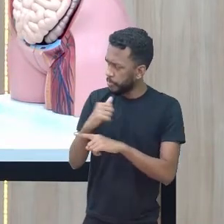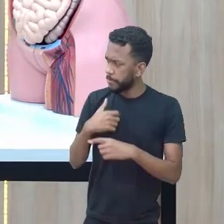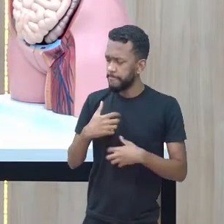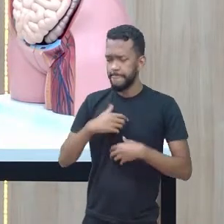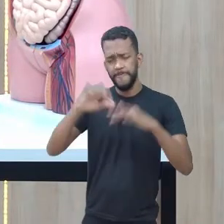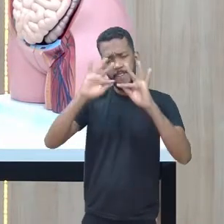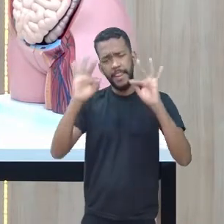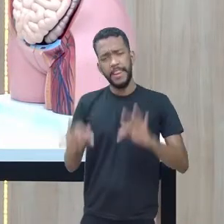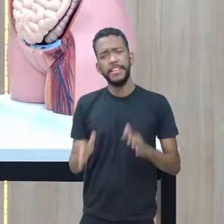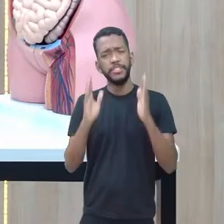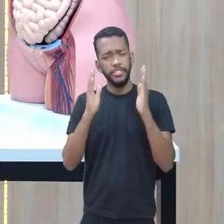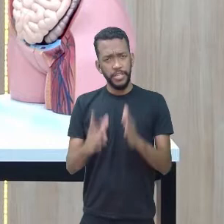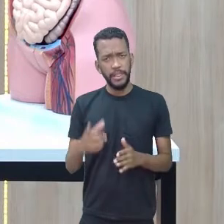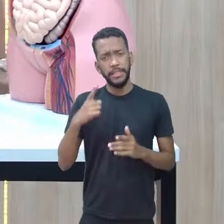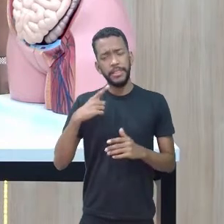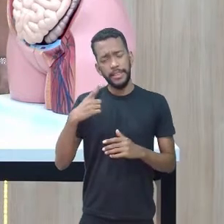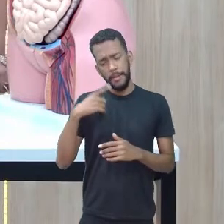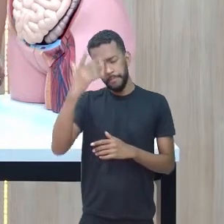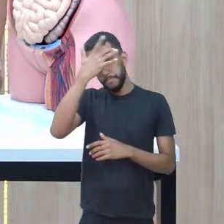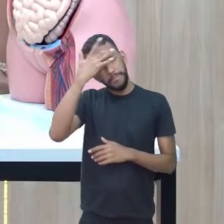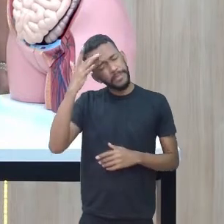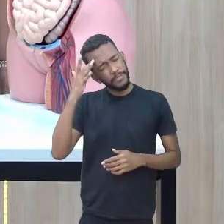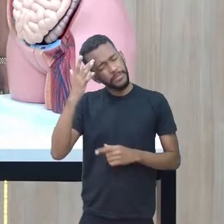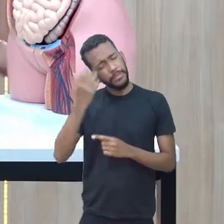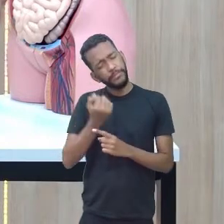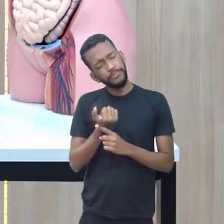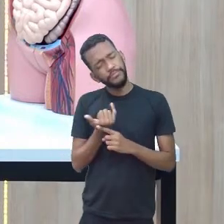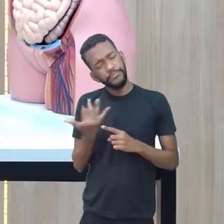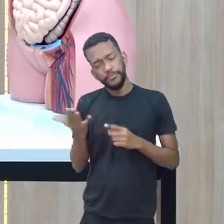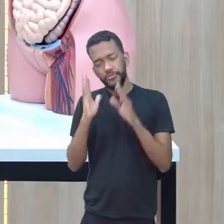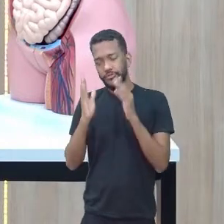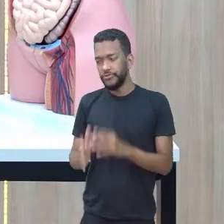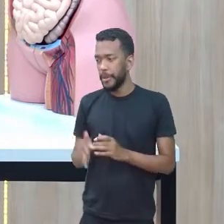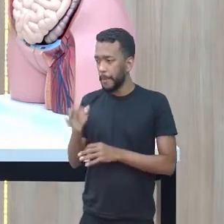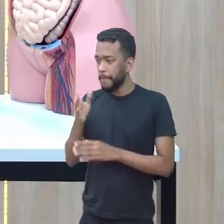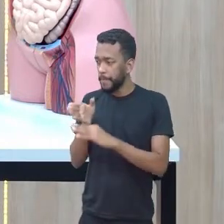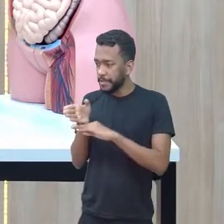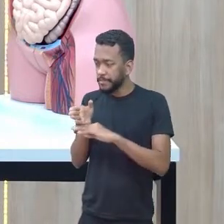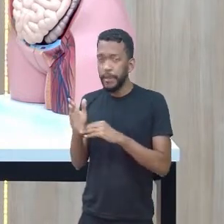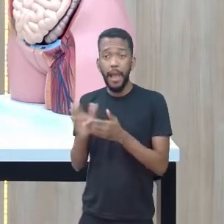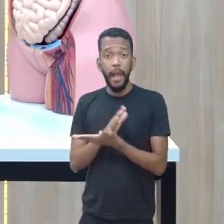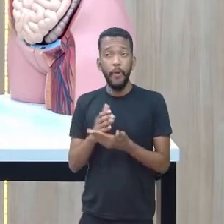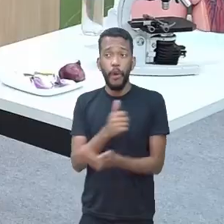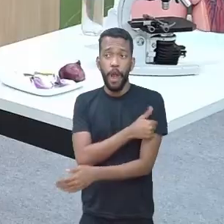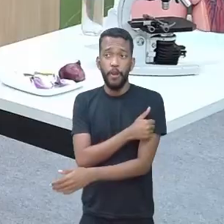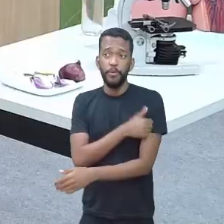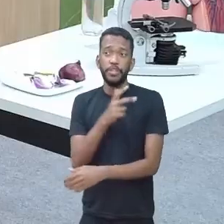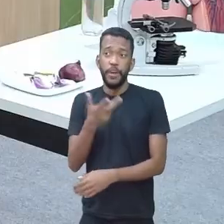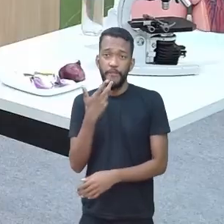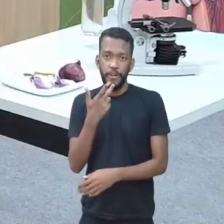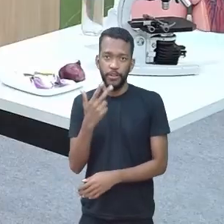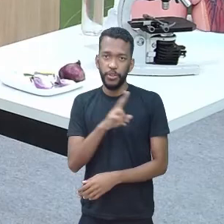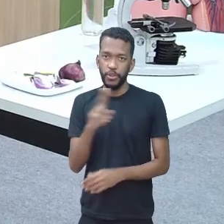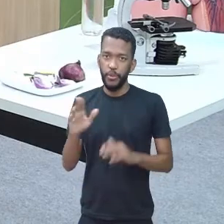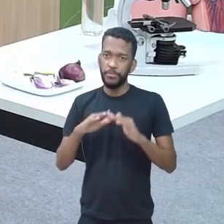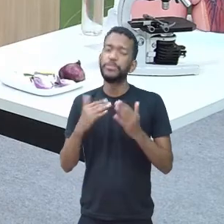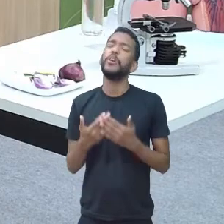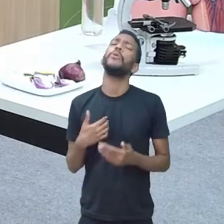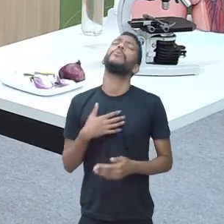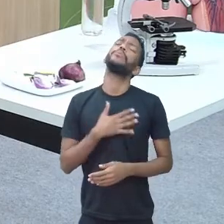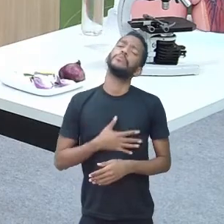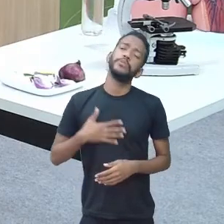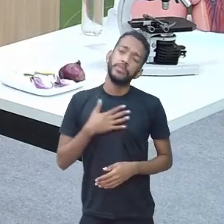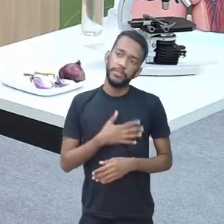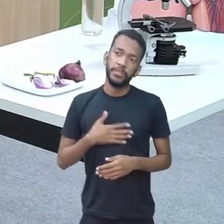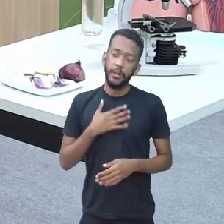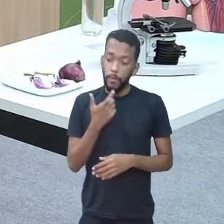feliz. Tem muitos alunos já participando. E eu gostei porque alguns alunos estão colocando o nome da escola. Logo,